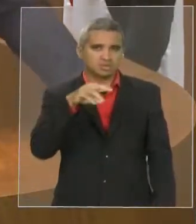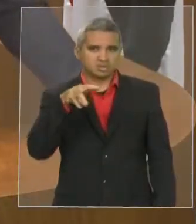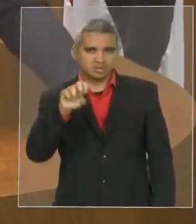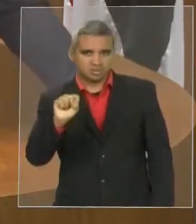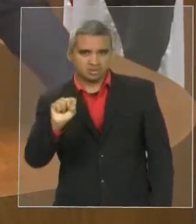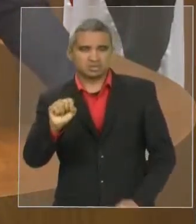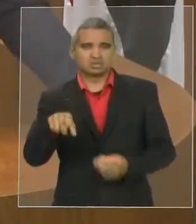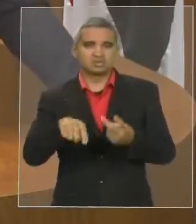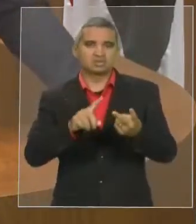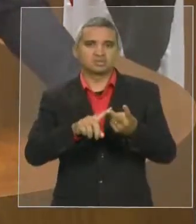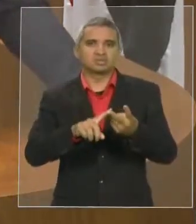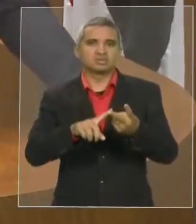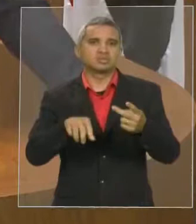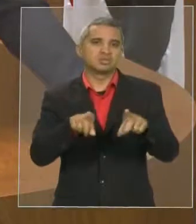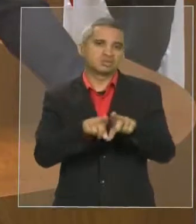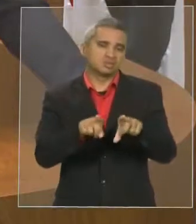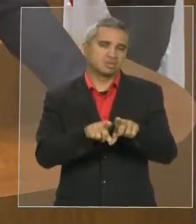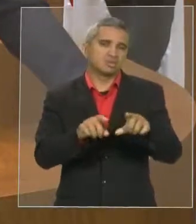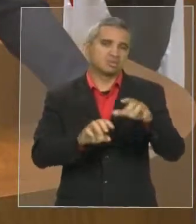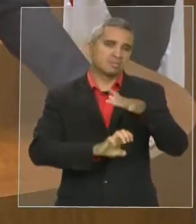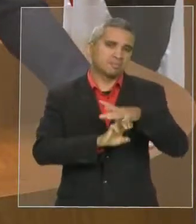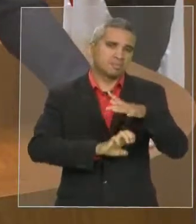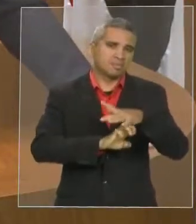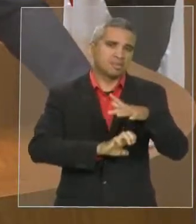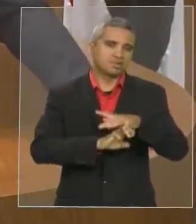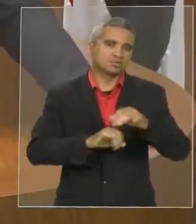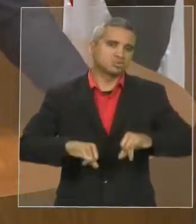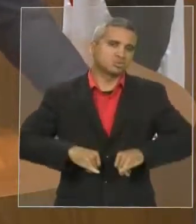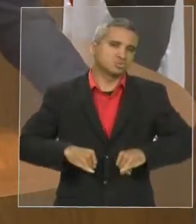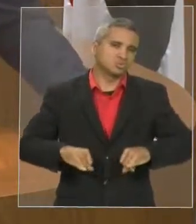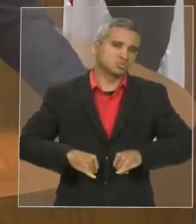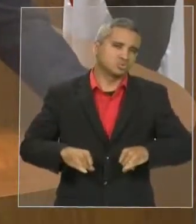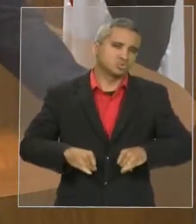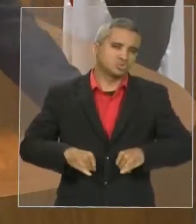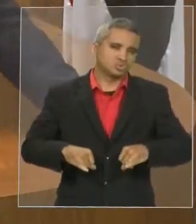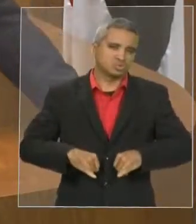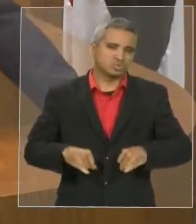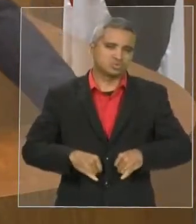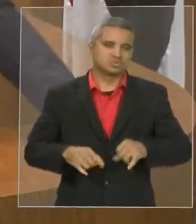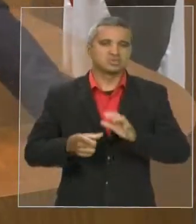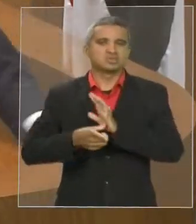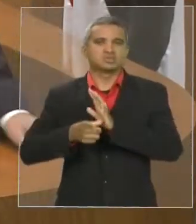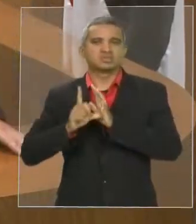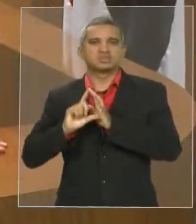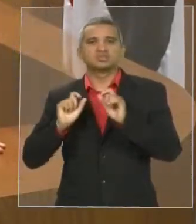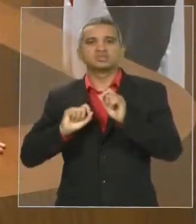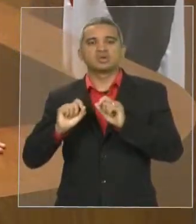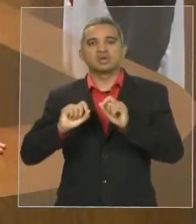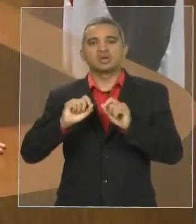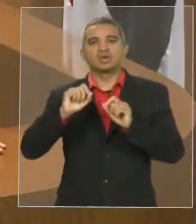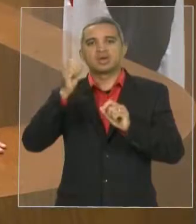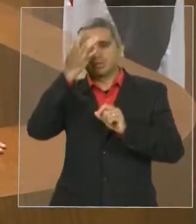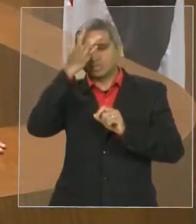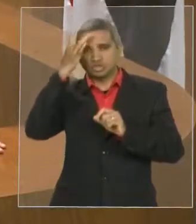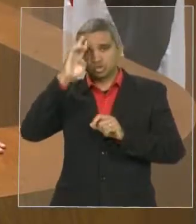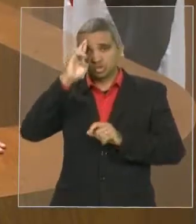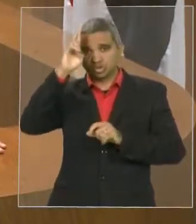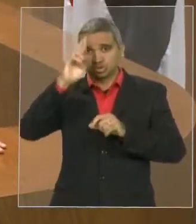regime de antecipação que o governo do Estado fez, que o comerciante tinha até o dia 20 do mês seguinte para recolher